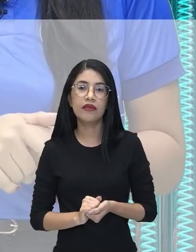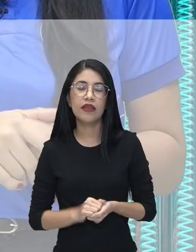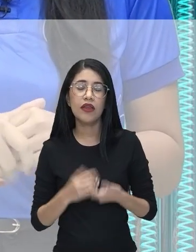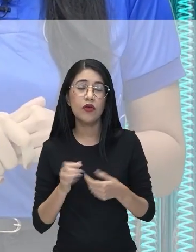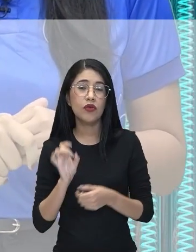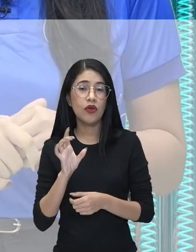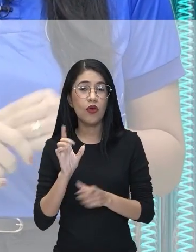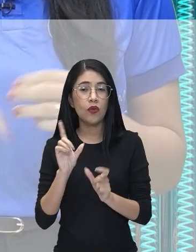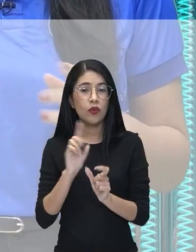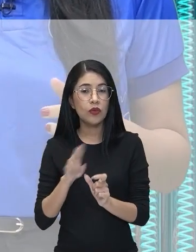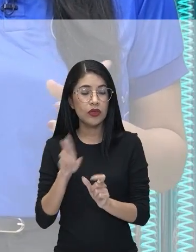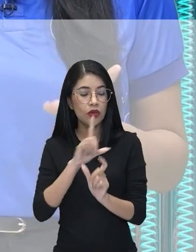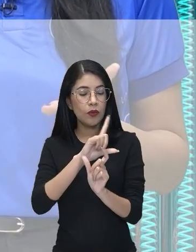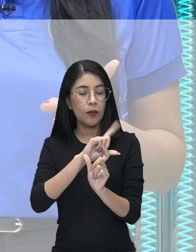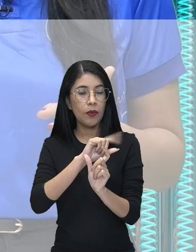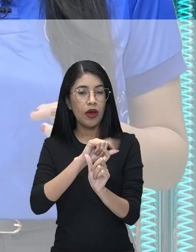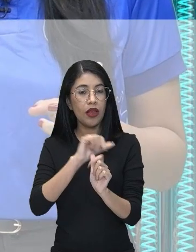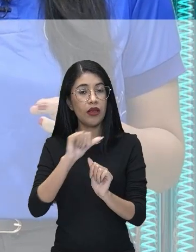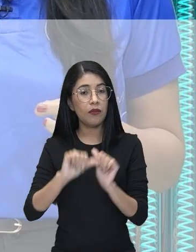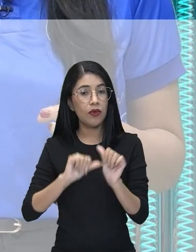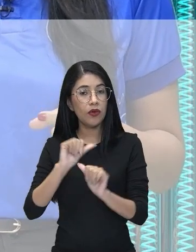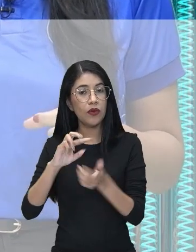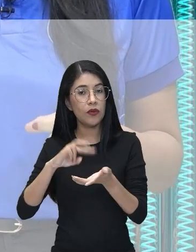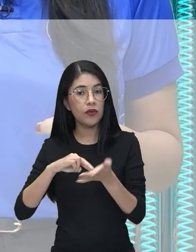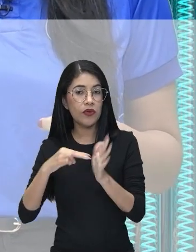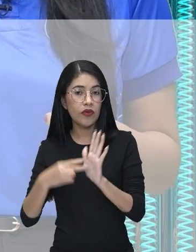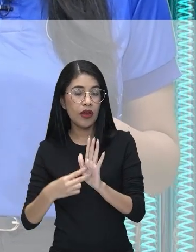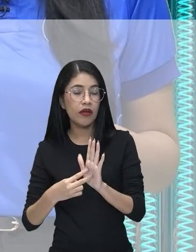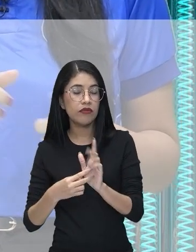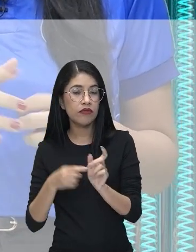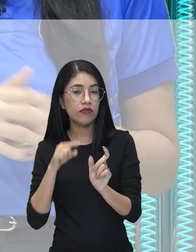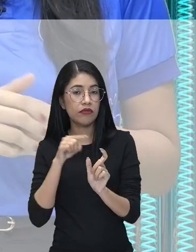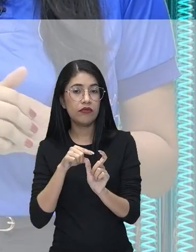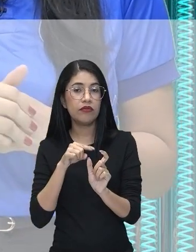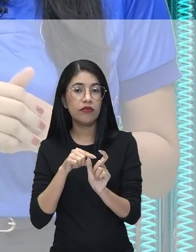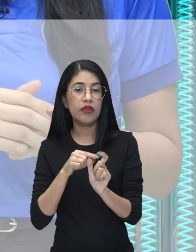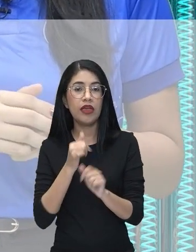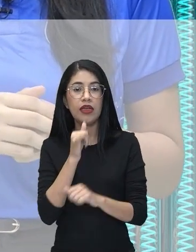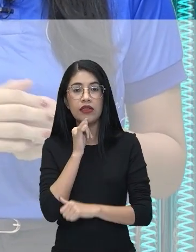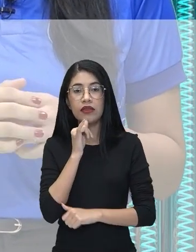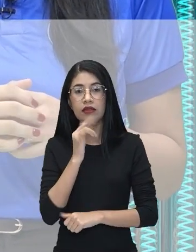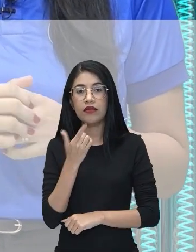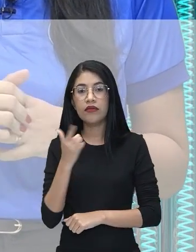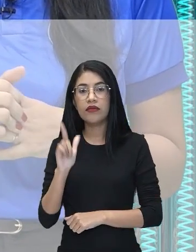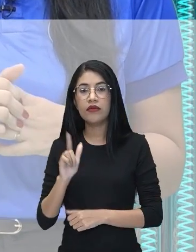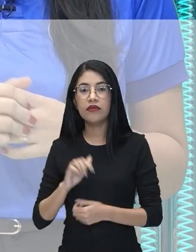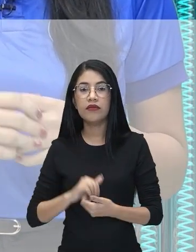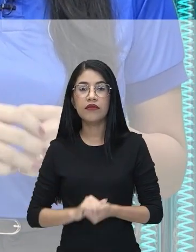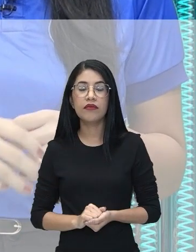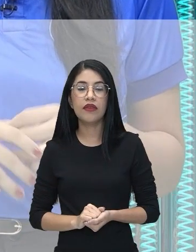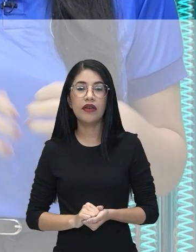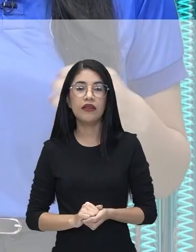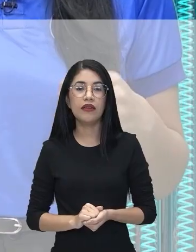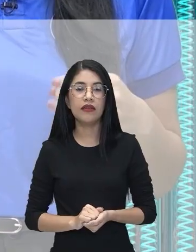esse prefixo aí mudou o sentido da palavra, e nós temos mais exemplos aqui para vocês.